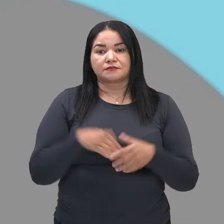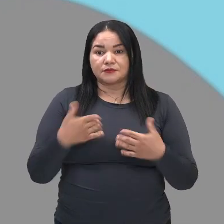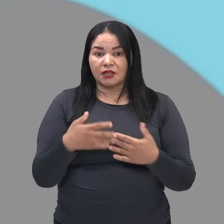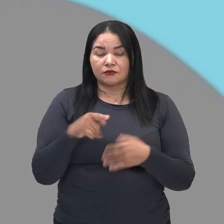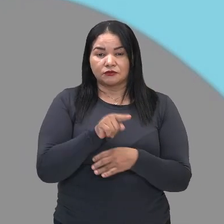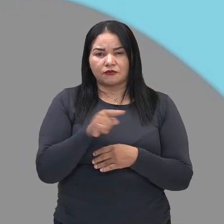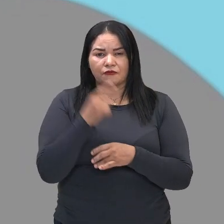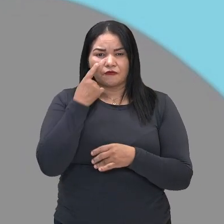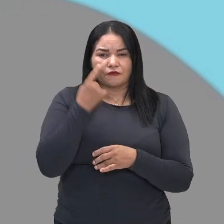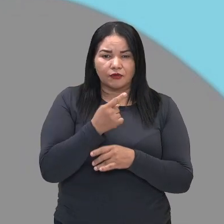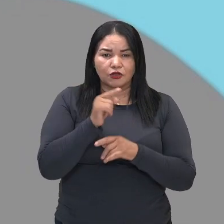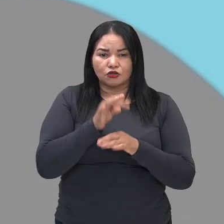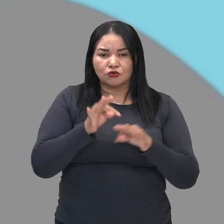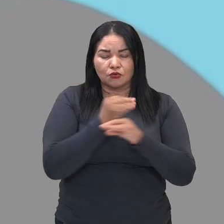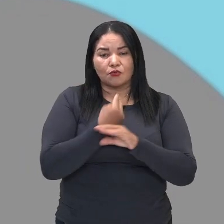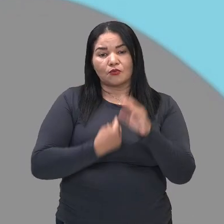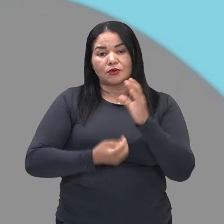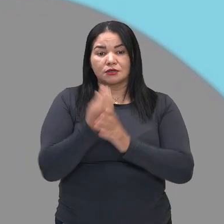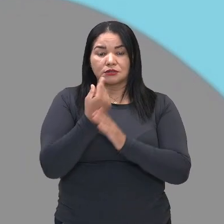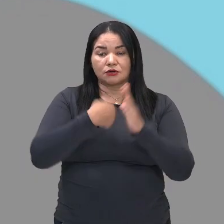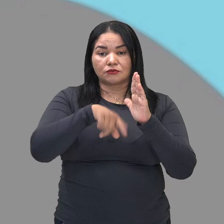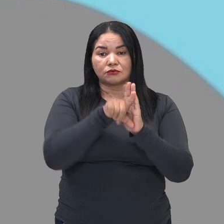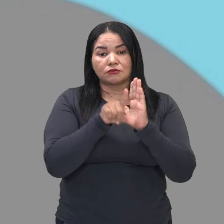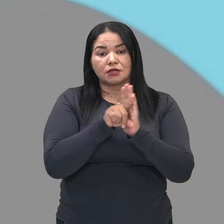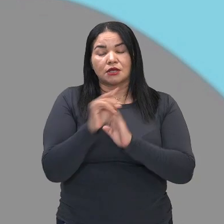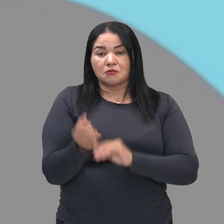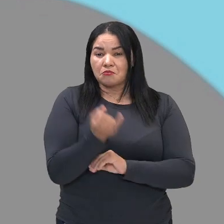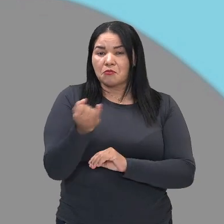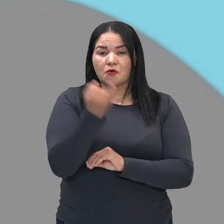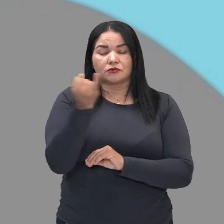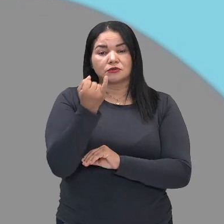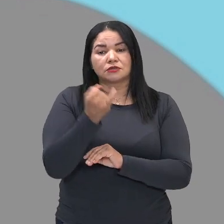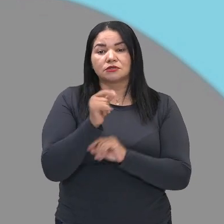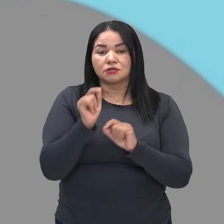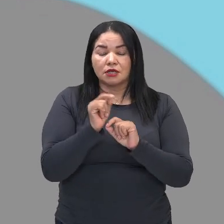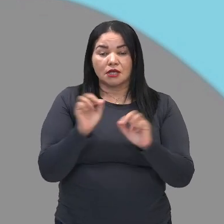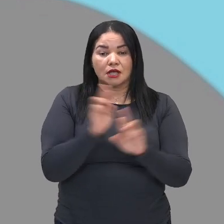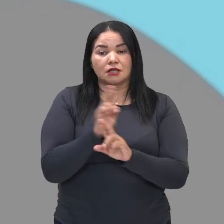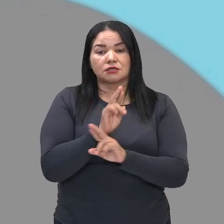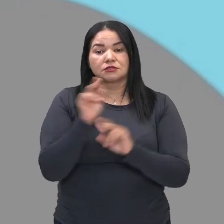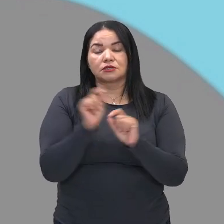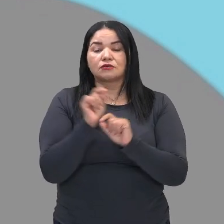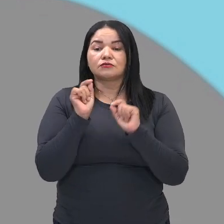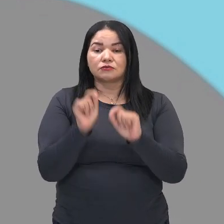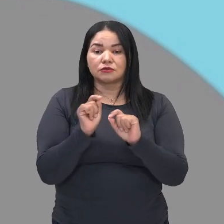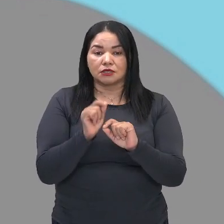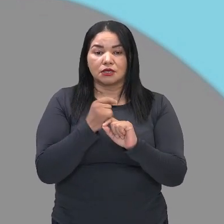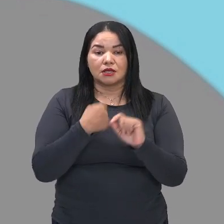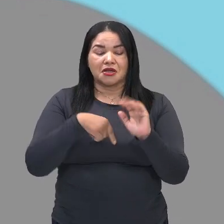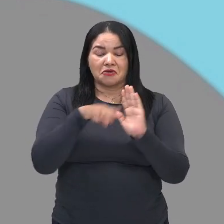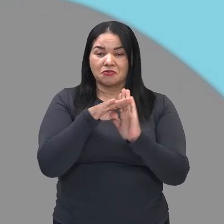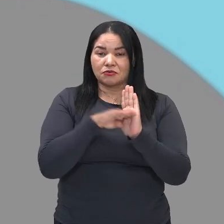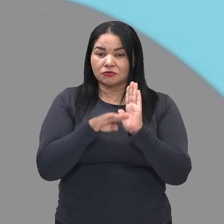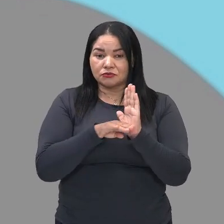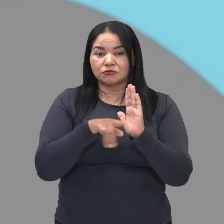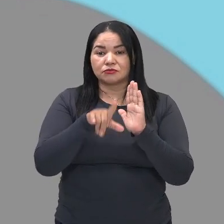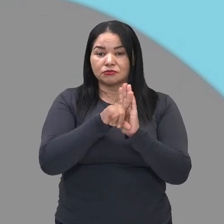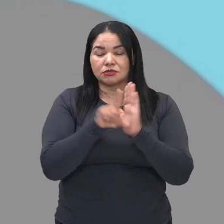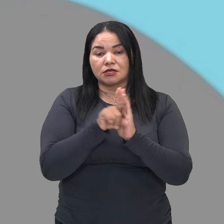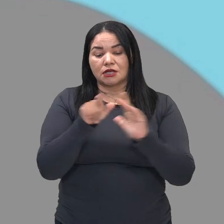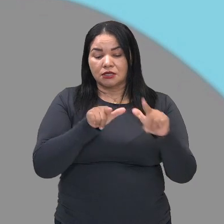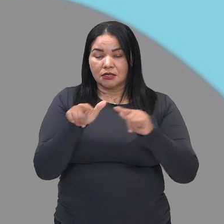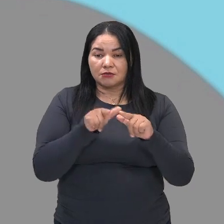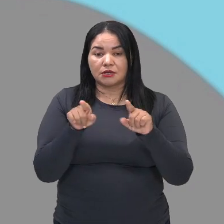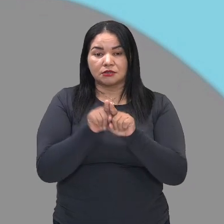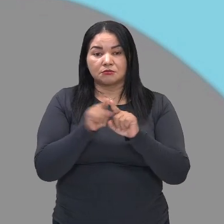observem que todas essas leis tiveram ali a sua importância em relação a regulamentar o trabalho, a